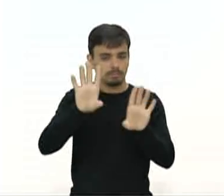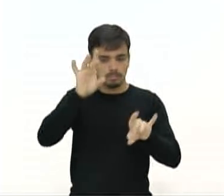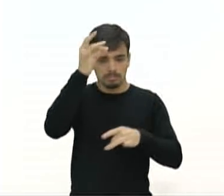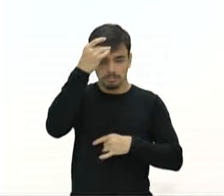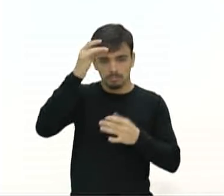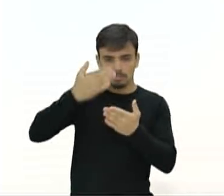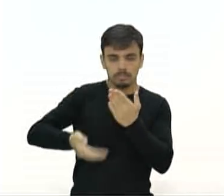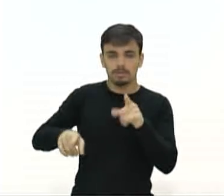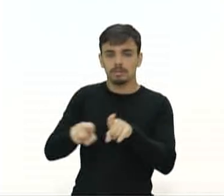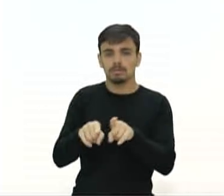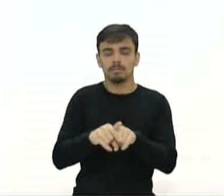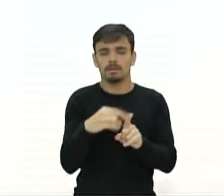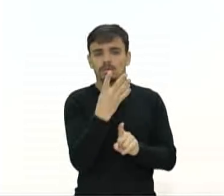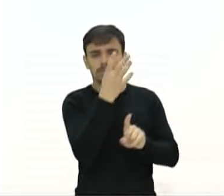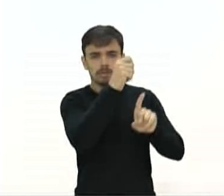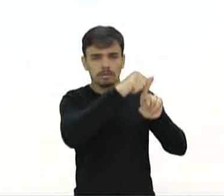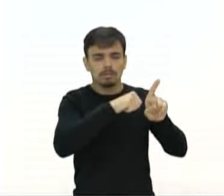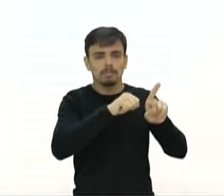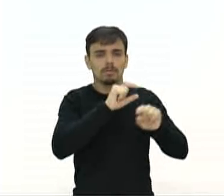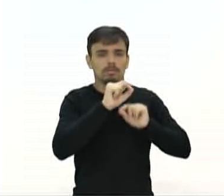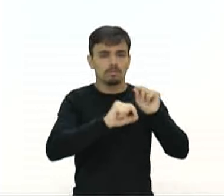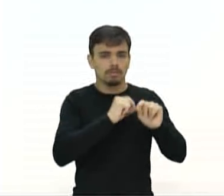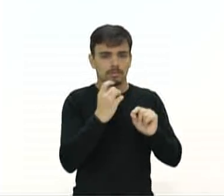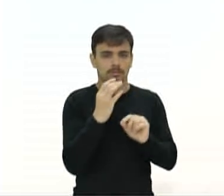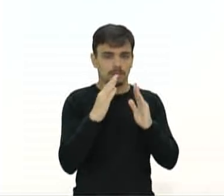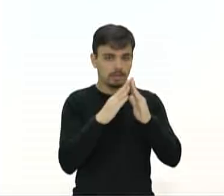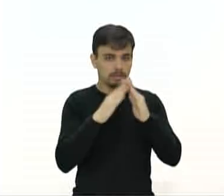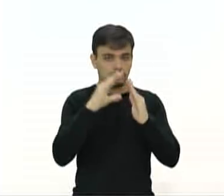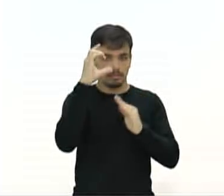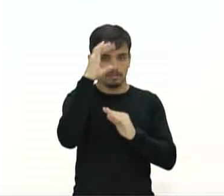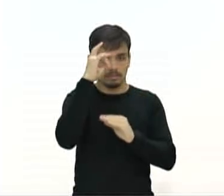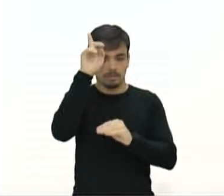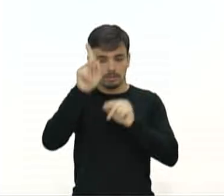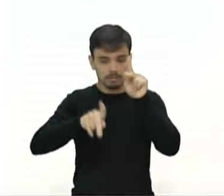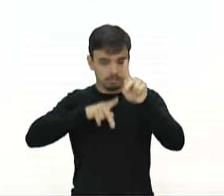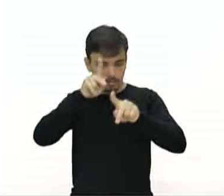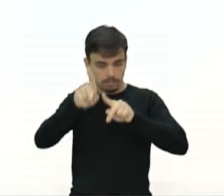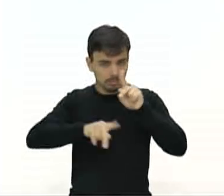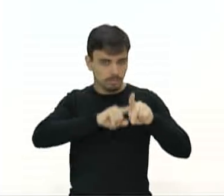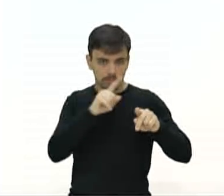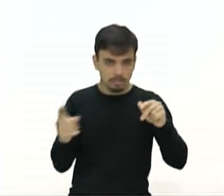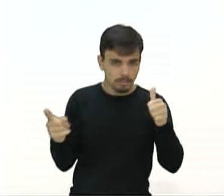Ao cabo de 4 meses, a Casa Verde era uma povoação. Não bastará os